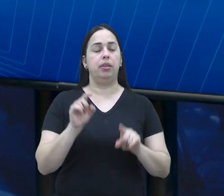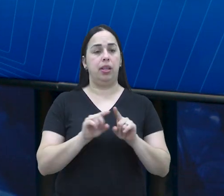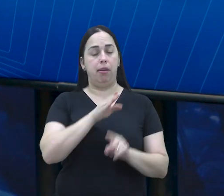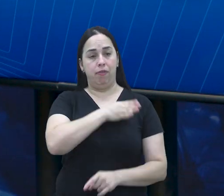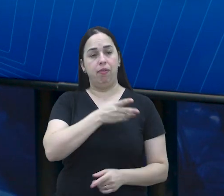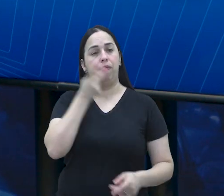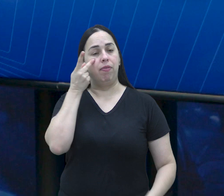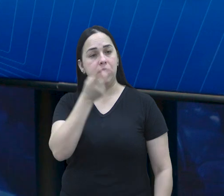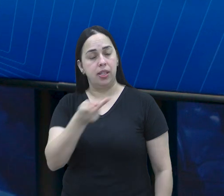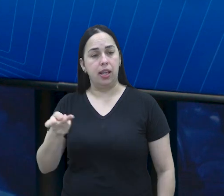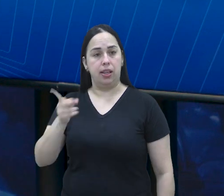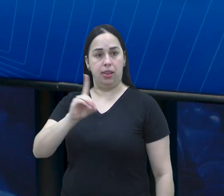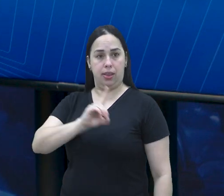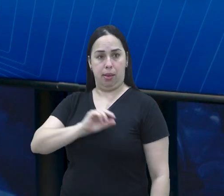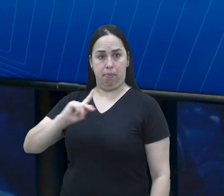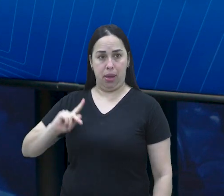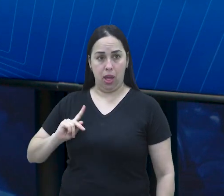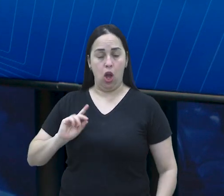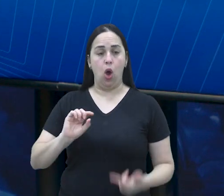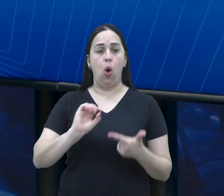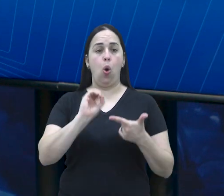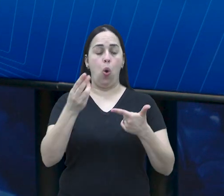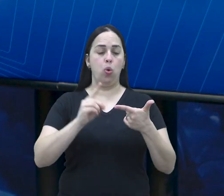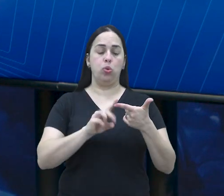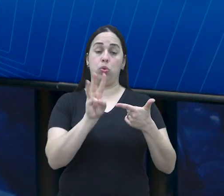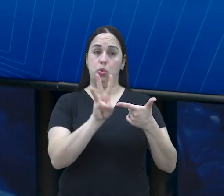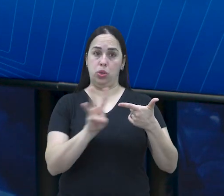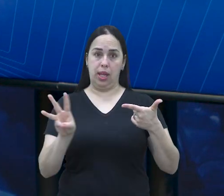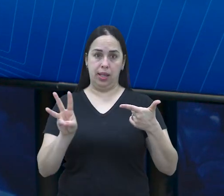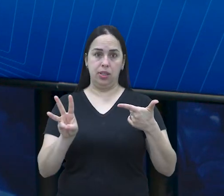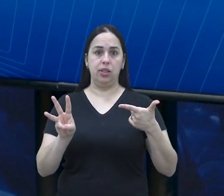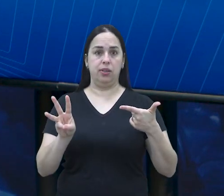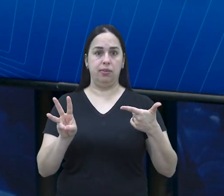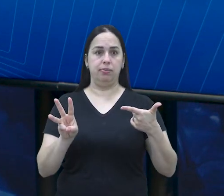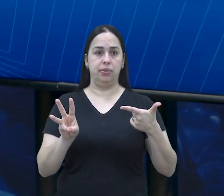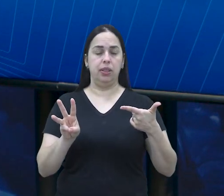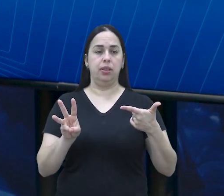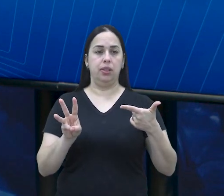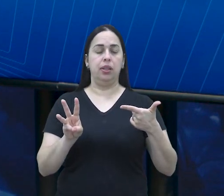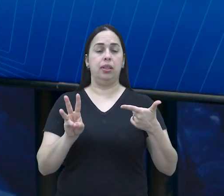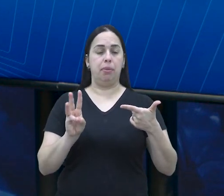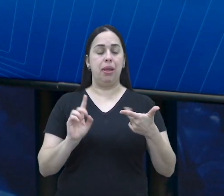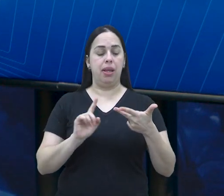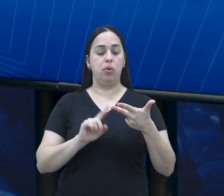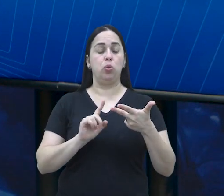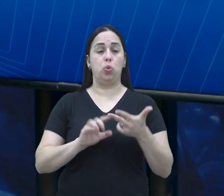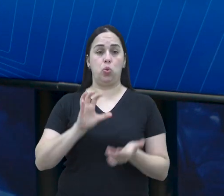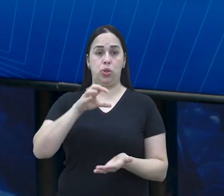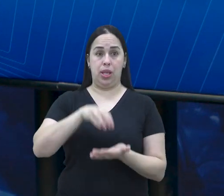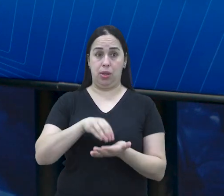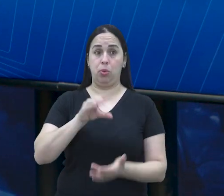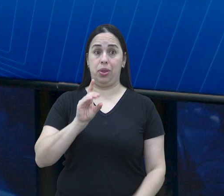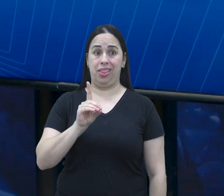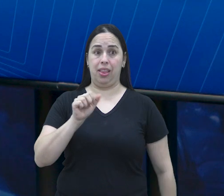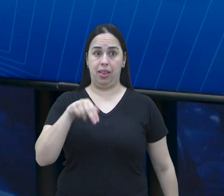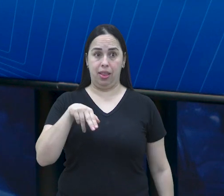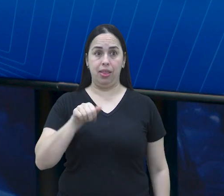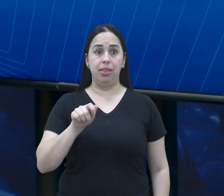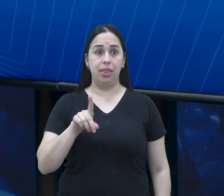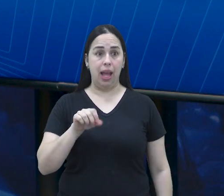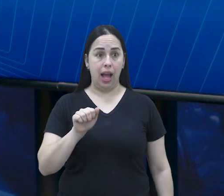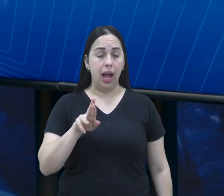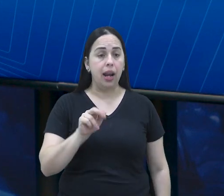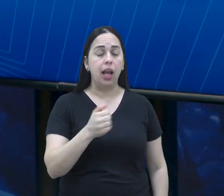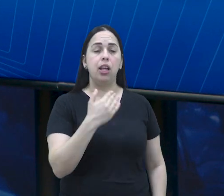da Defensoria Pública, ou através do site, né? Inclusive, o Centro Dandara, a gente faz muito esse atendimento